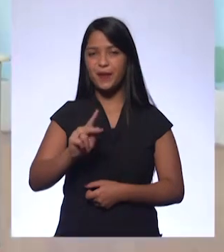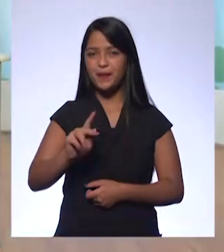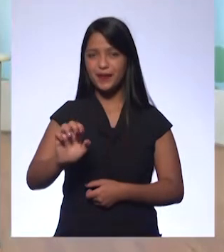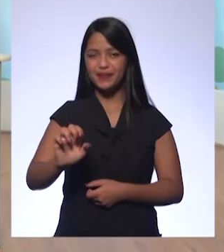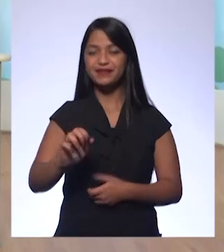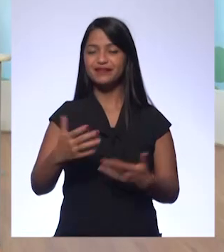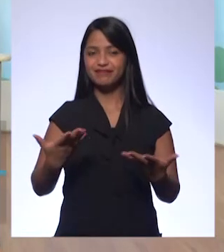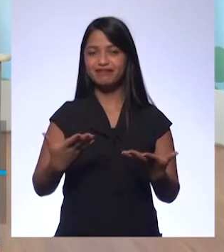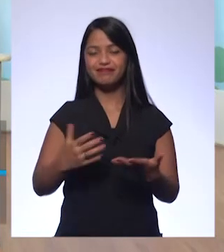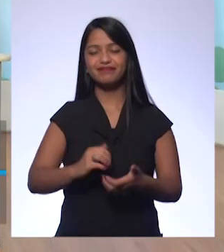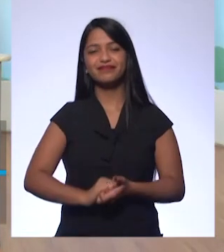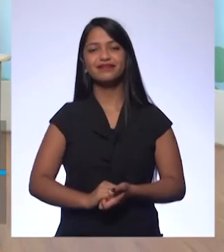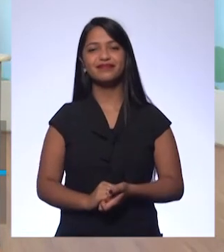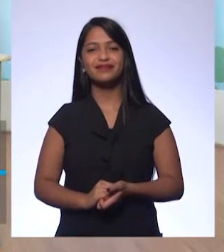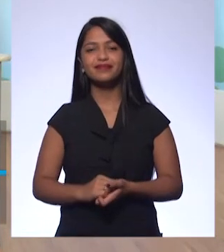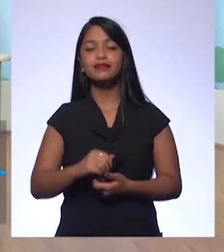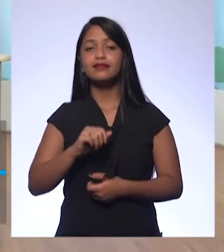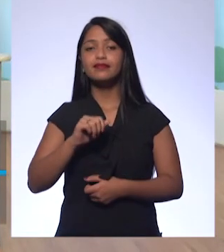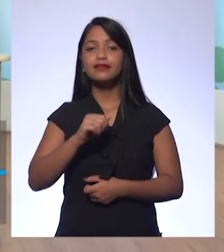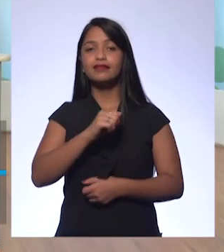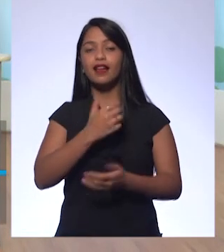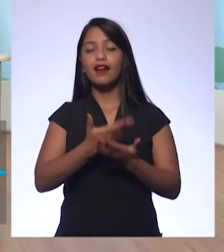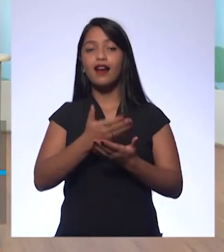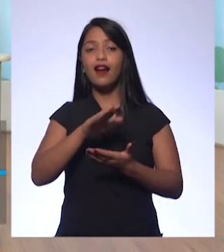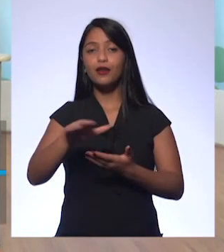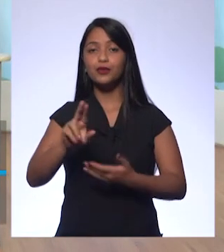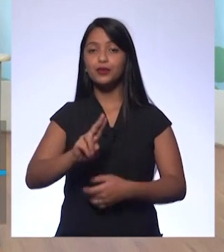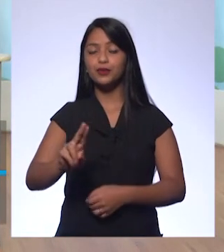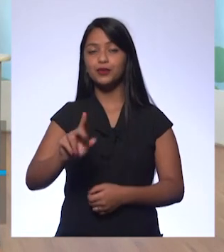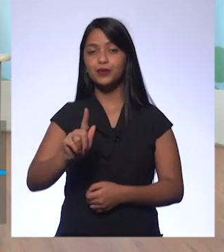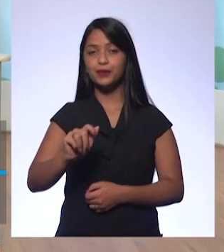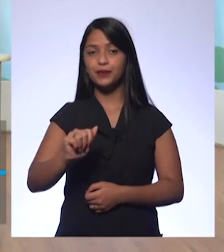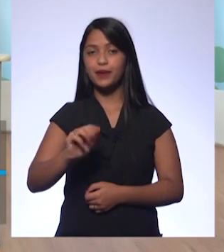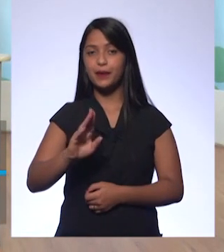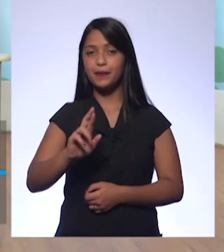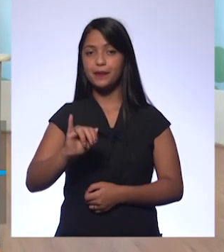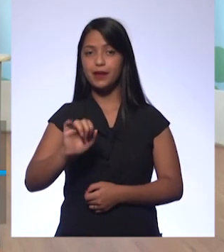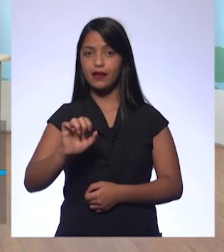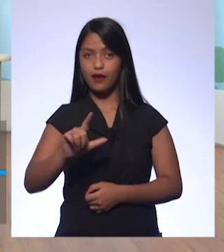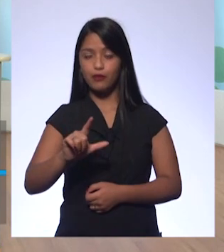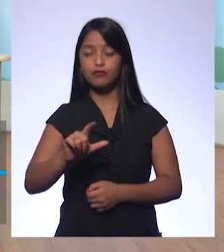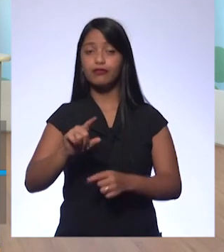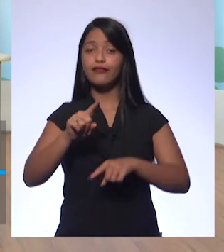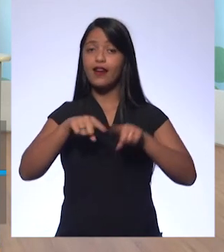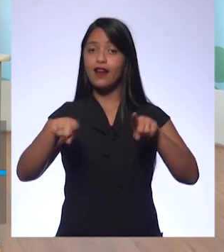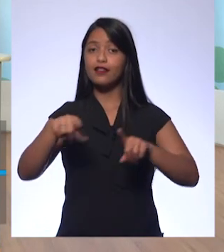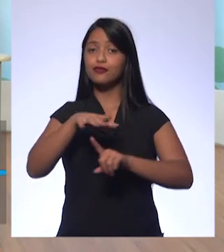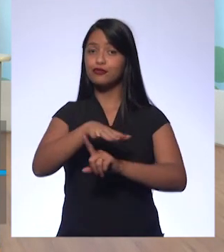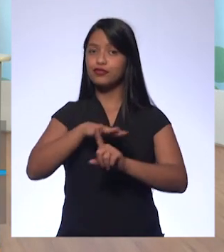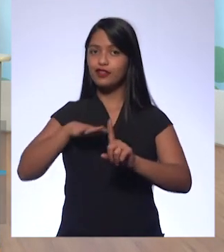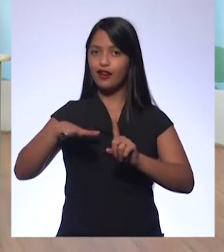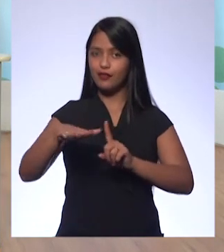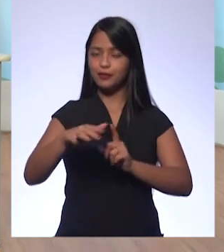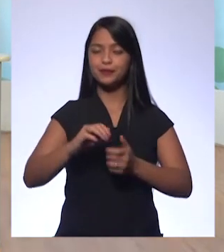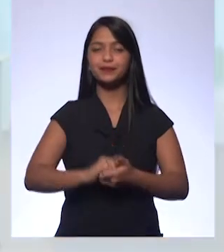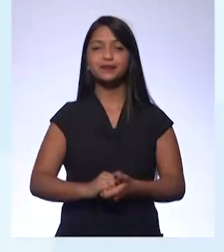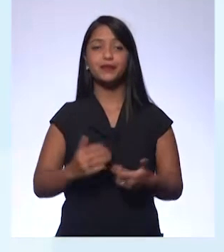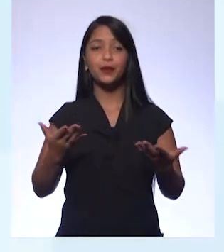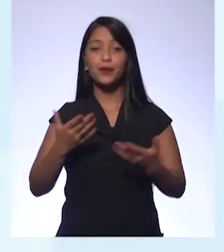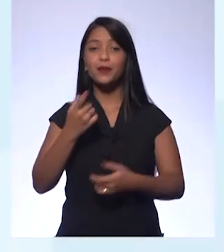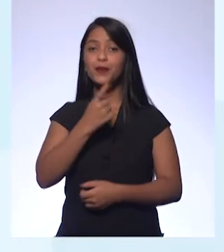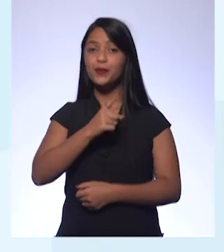né? Gabriel, aluno Gabriel, Nixon, variação social diastrásica. Aí, mais um. O